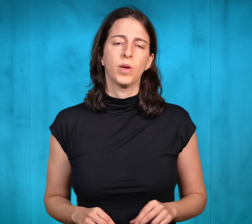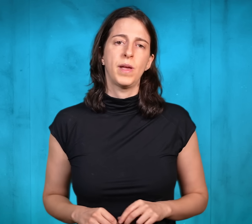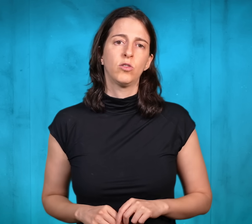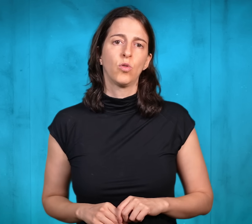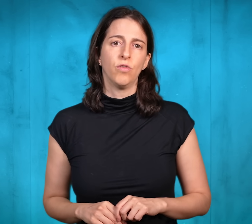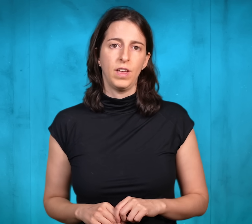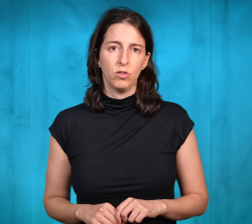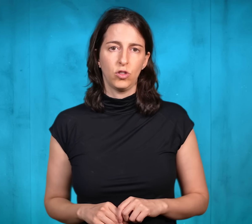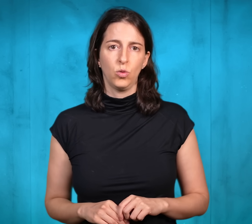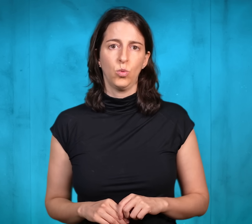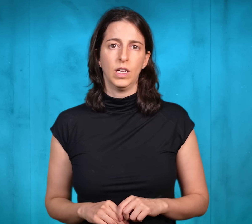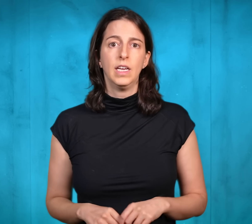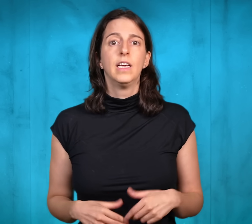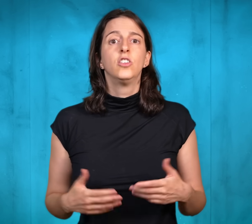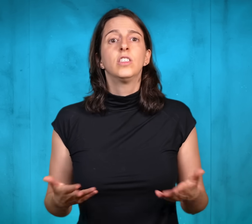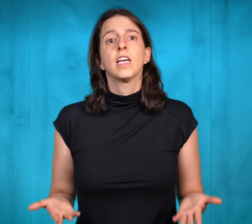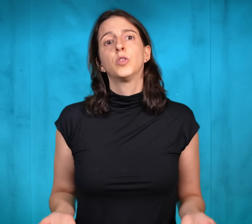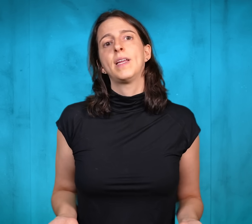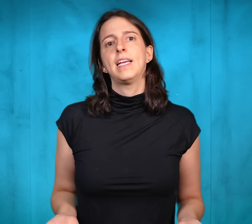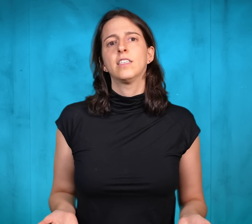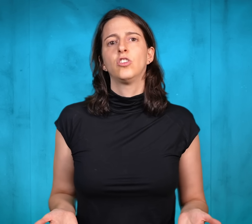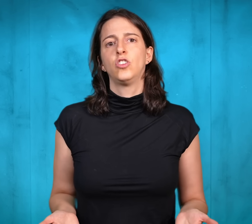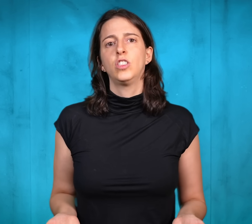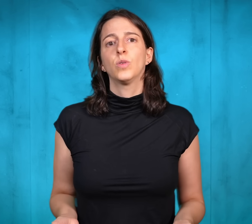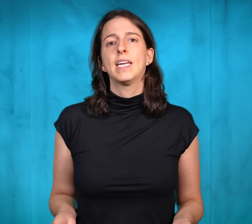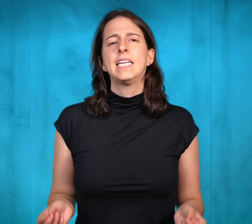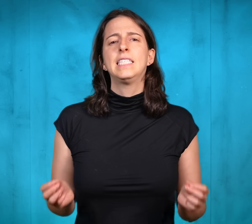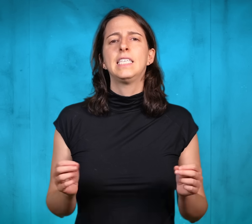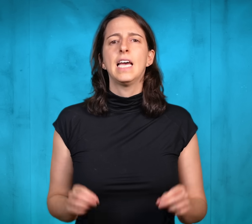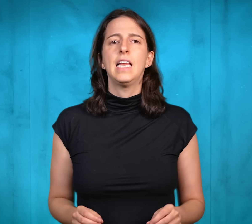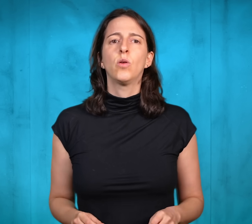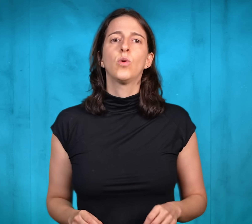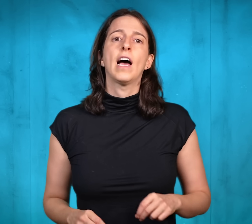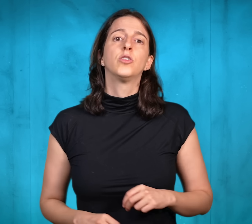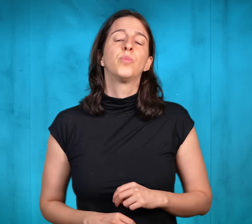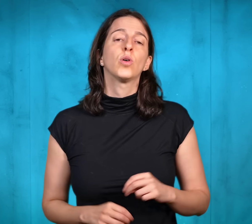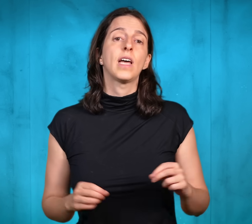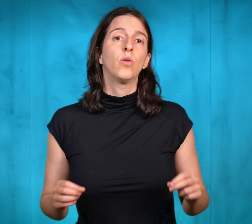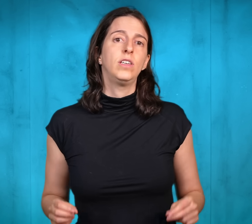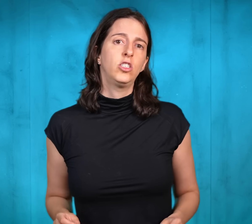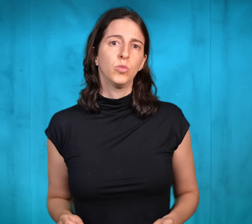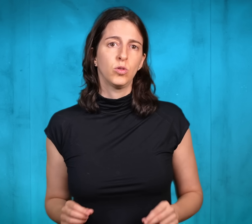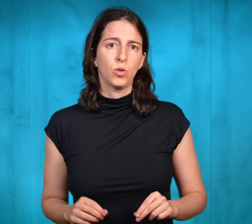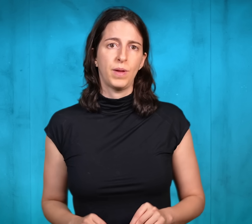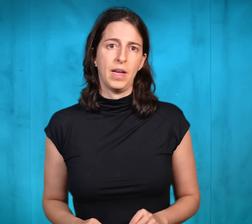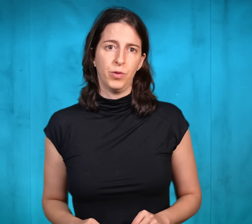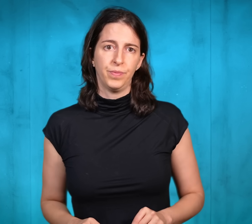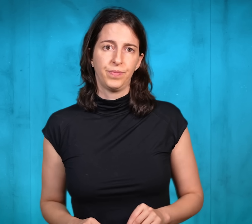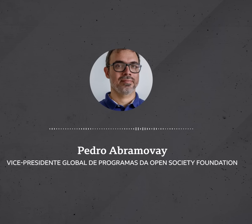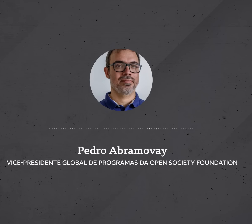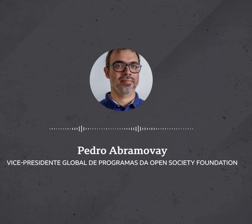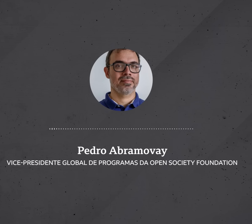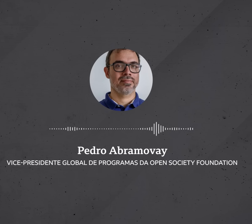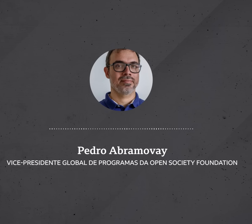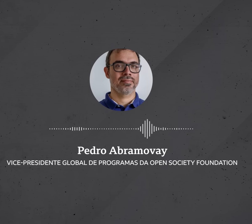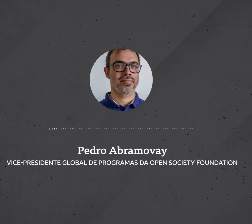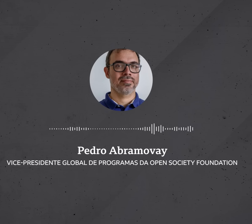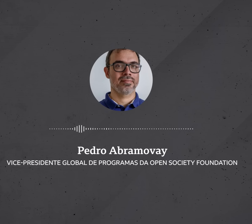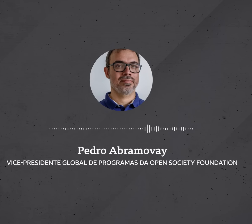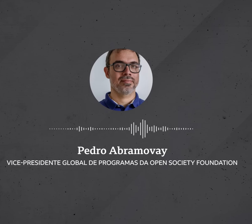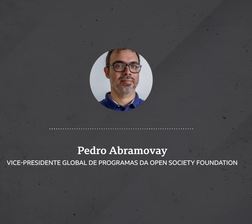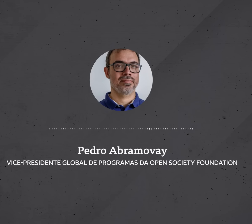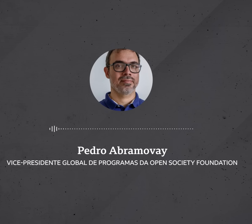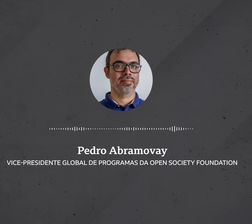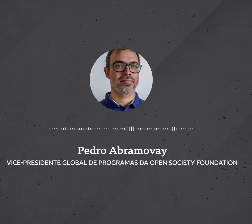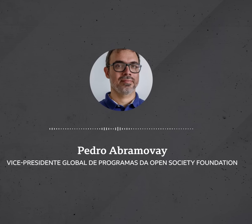nos dois primeiros governos de Lula, disse que a experiência de Dino credencia ele a um lugar de protagonismo no Supremo. É que acho que ele vai